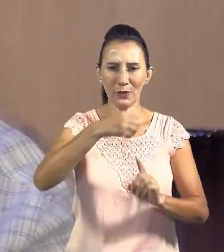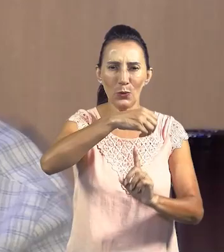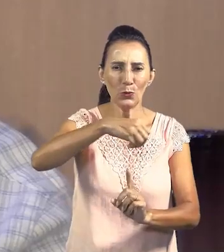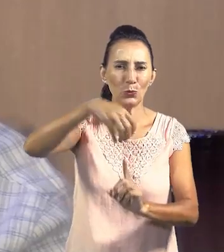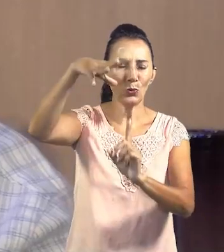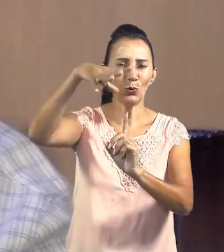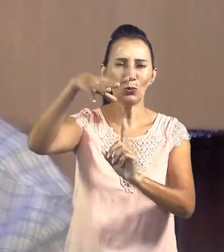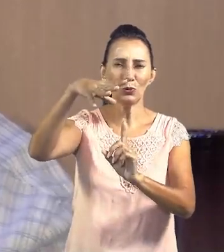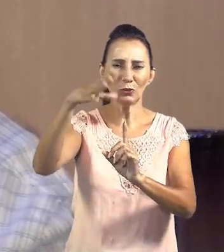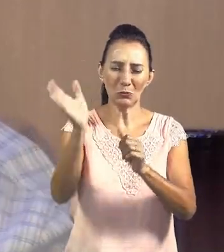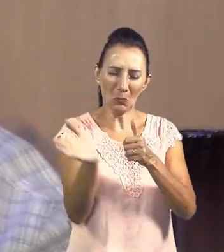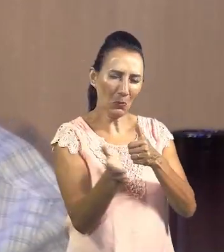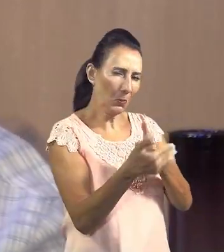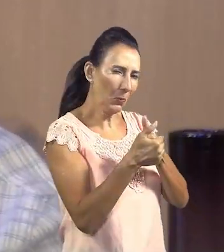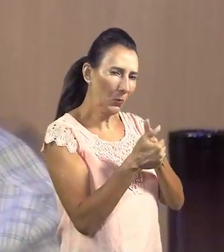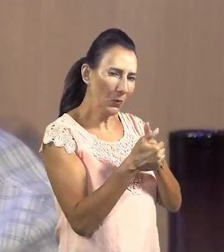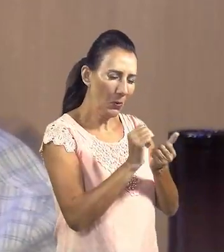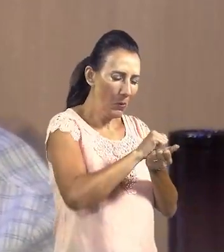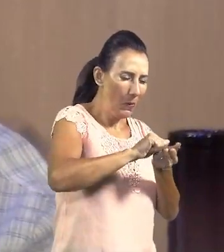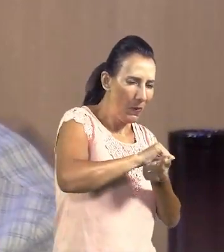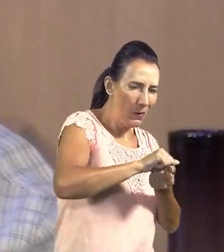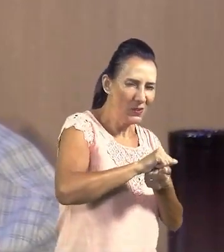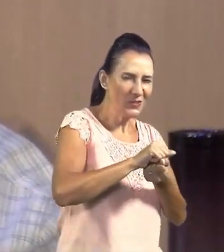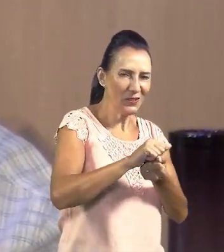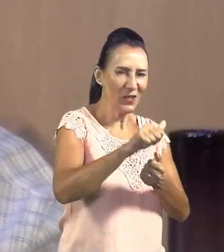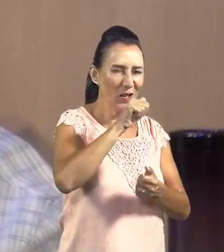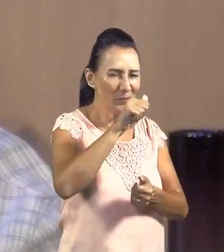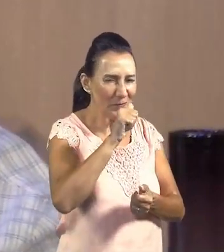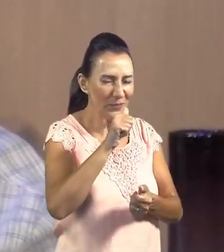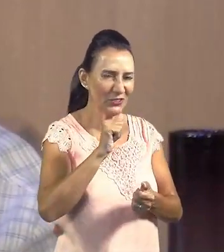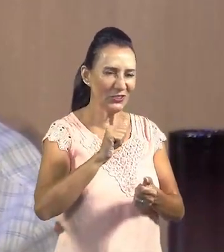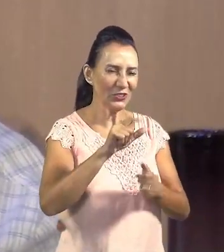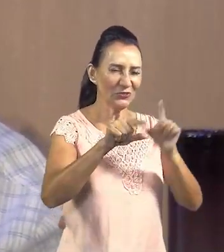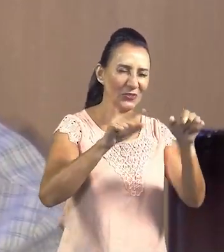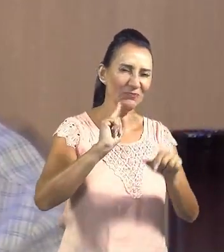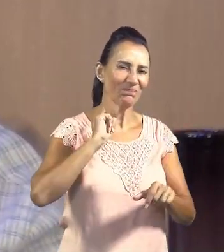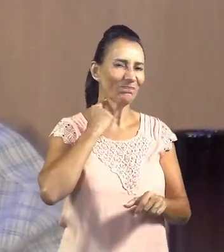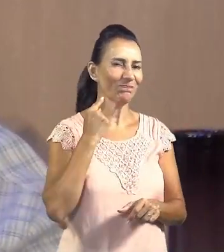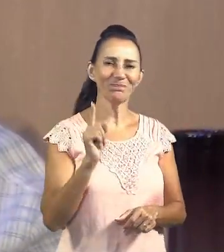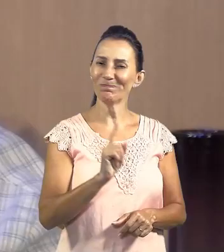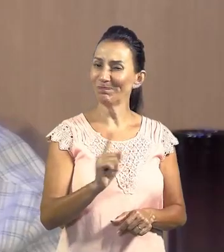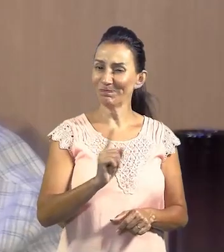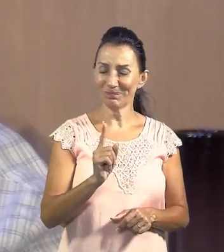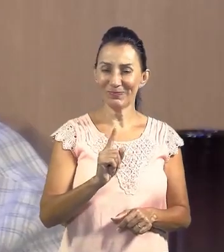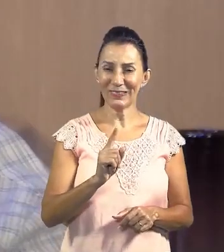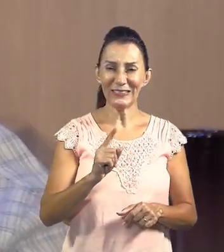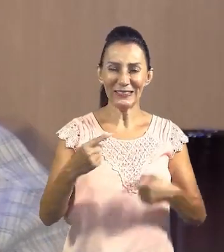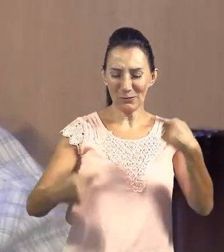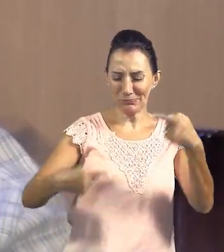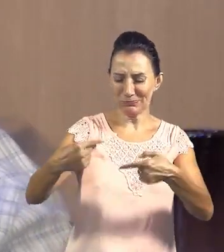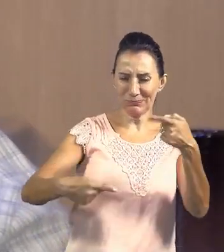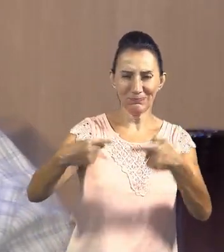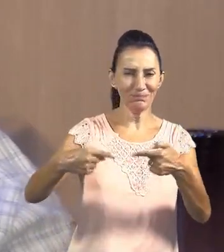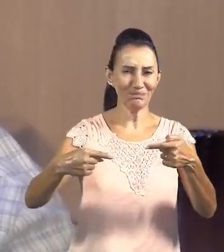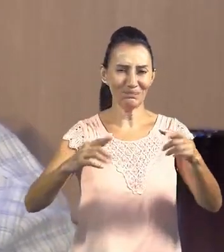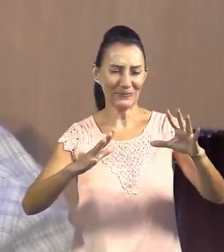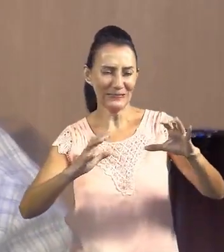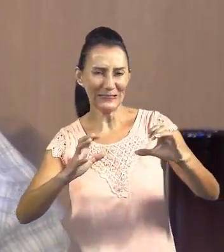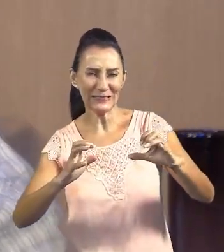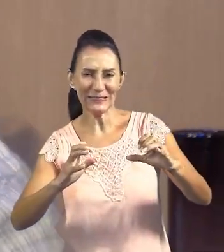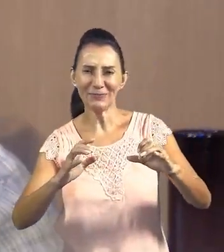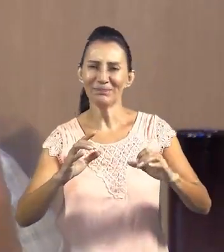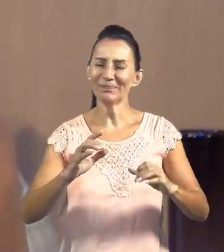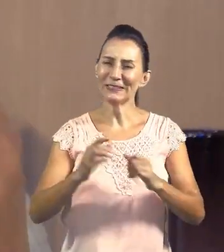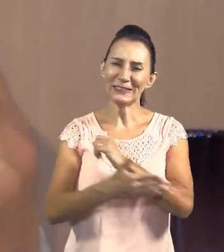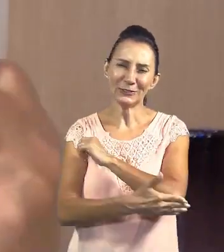em pleno dia, não em orgias, bebedices, em imundícies, divisões, não